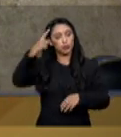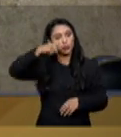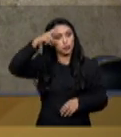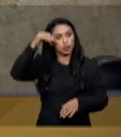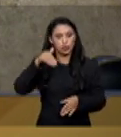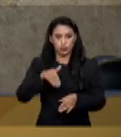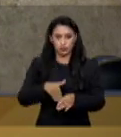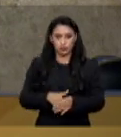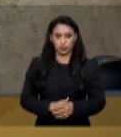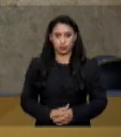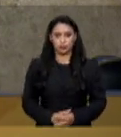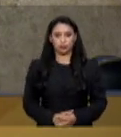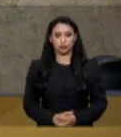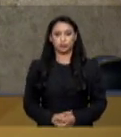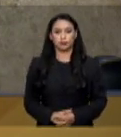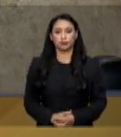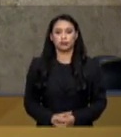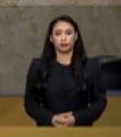voto.